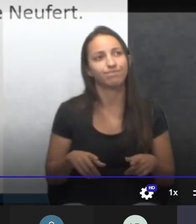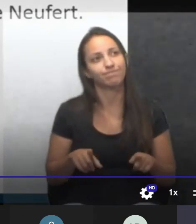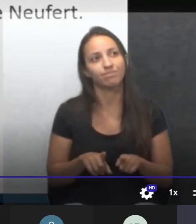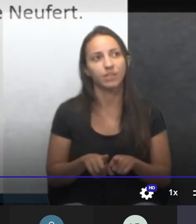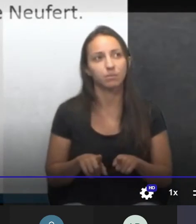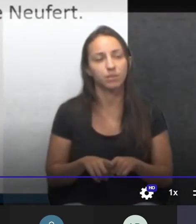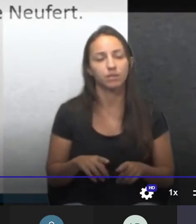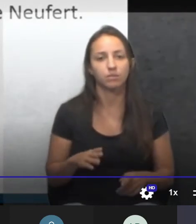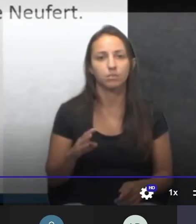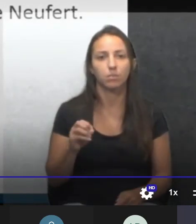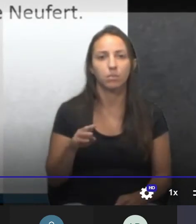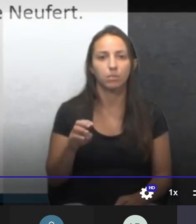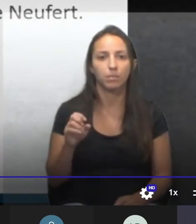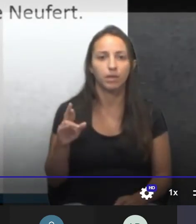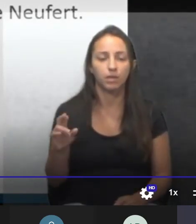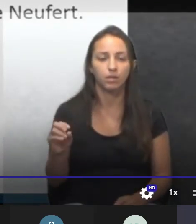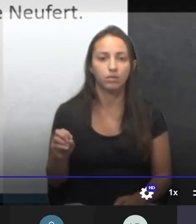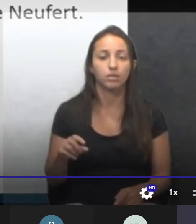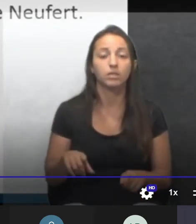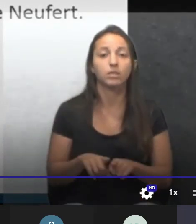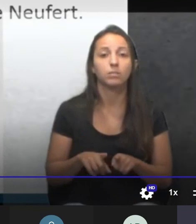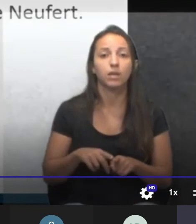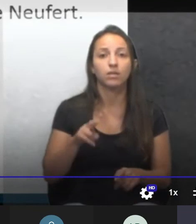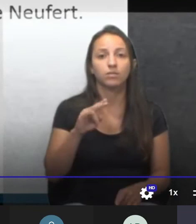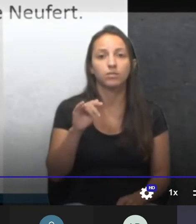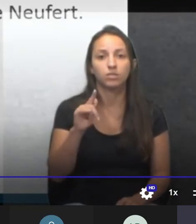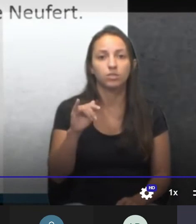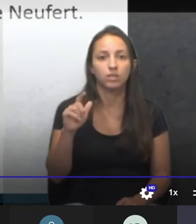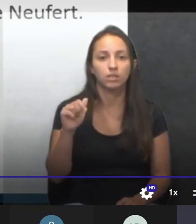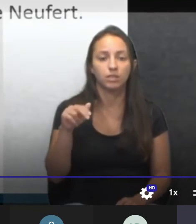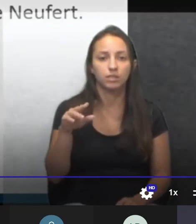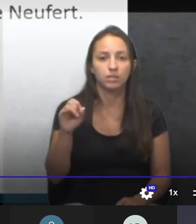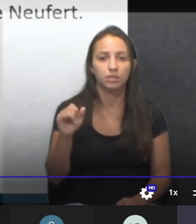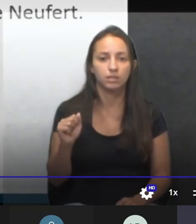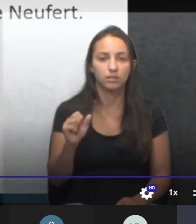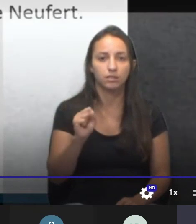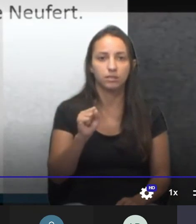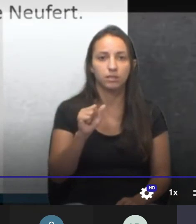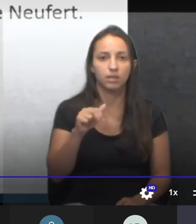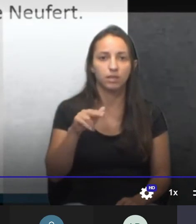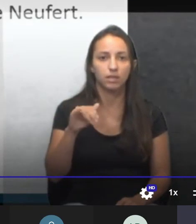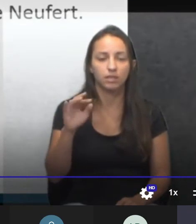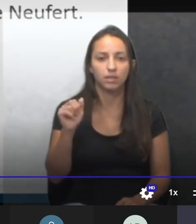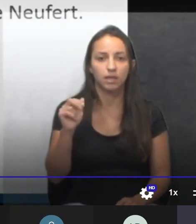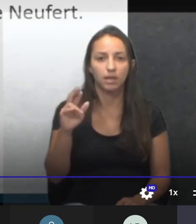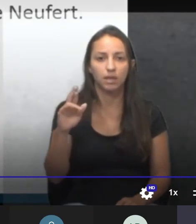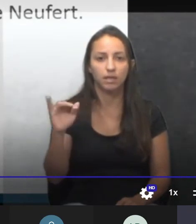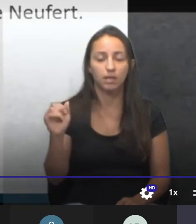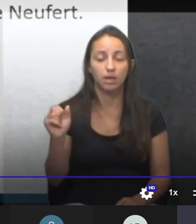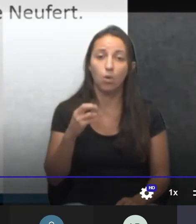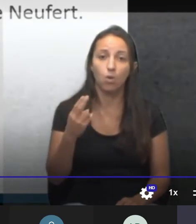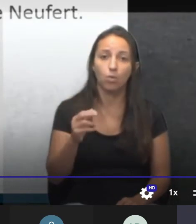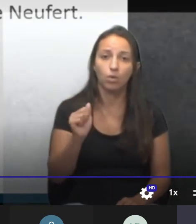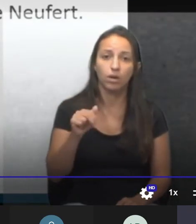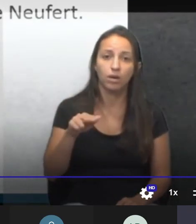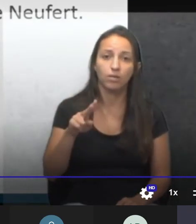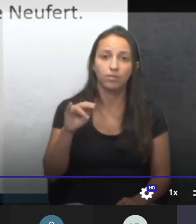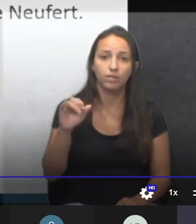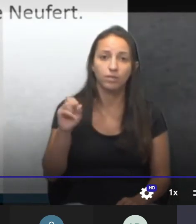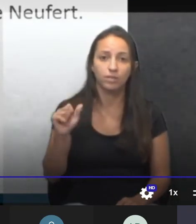bombeiro para toda a escola, né? E aqui, vigilância sanitária, ou Anvisa,